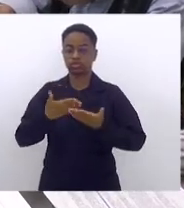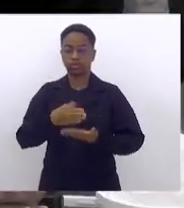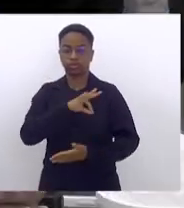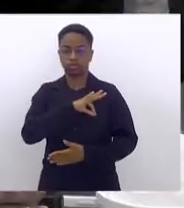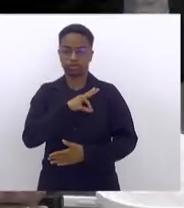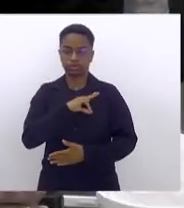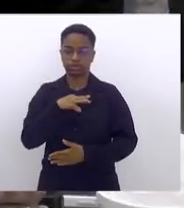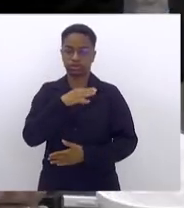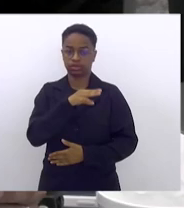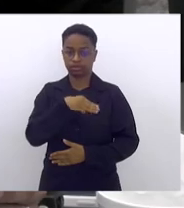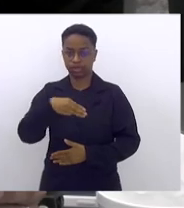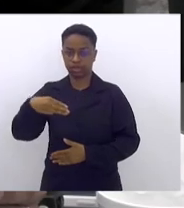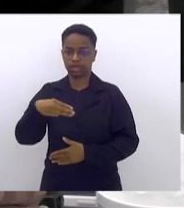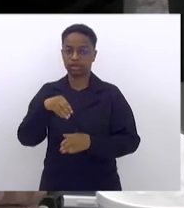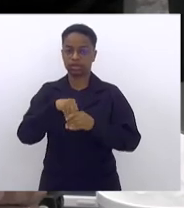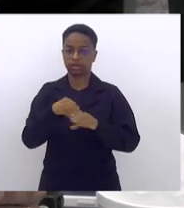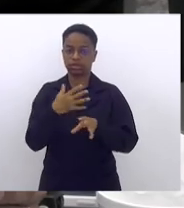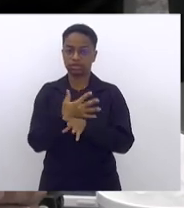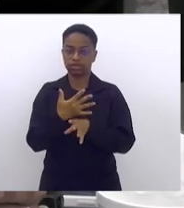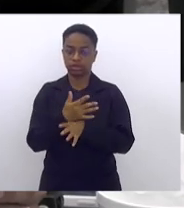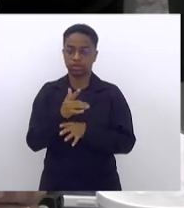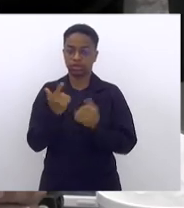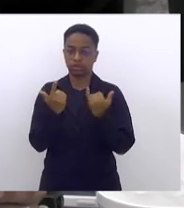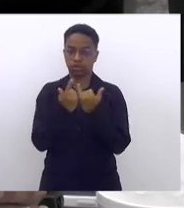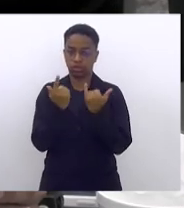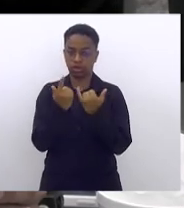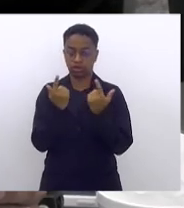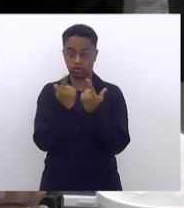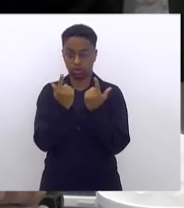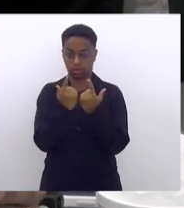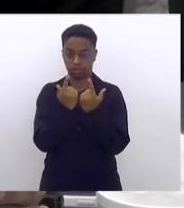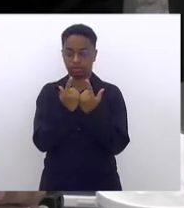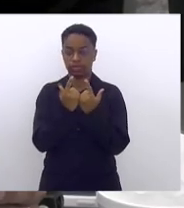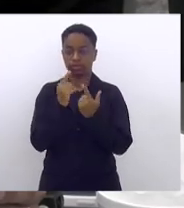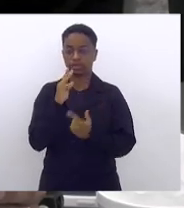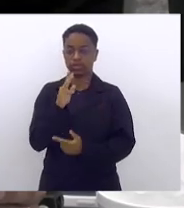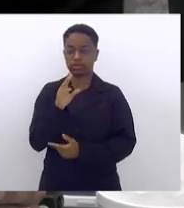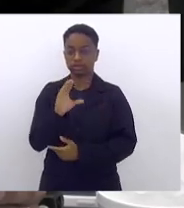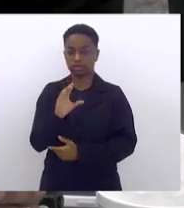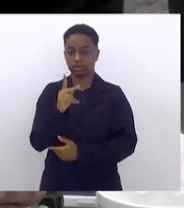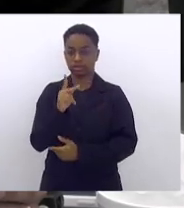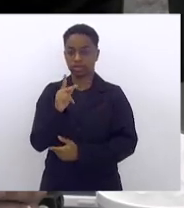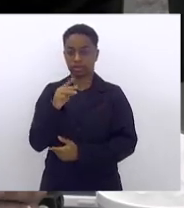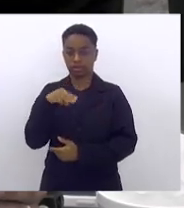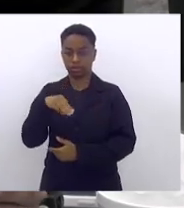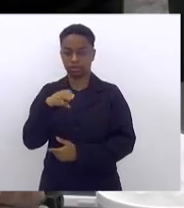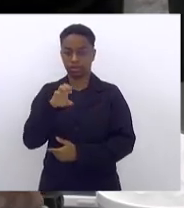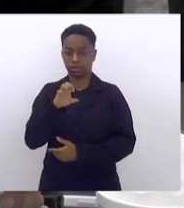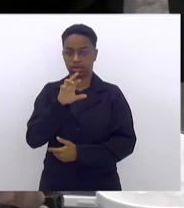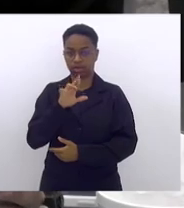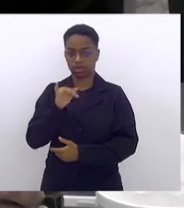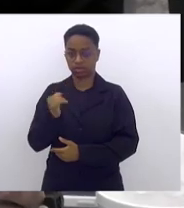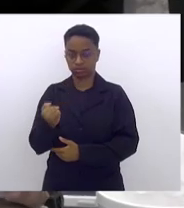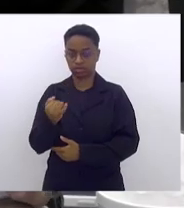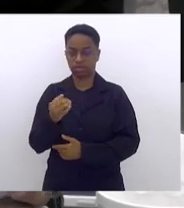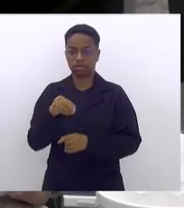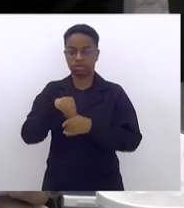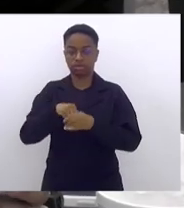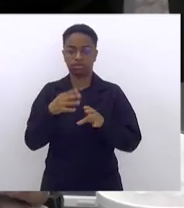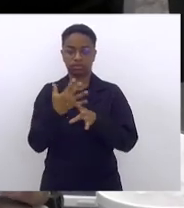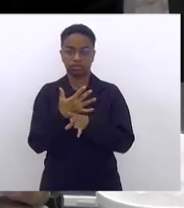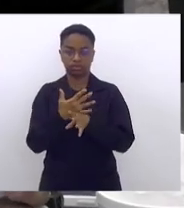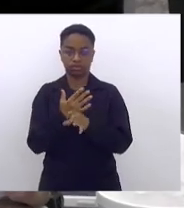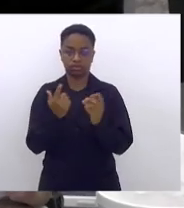Militar no município de Guapimirim. CPM-ERJ, no município de Guapimirim.